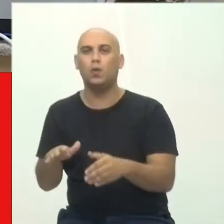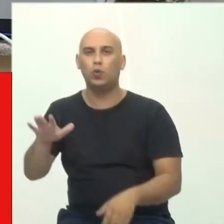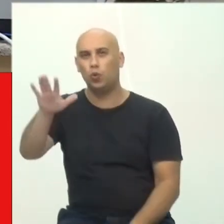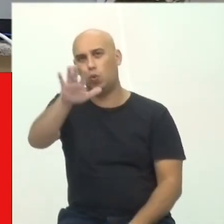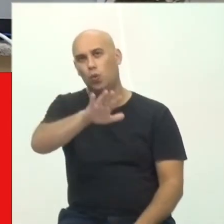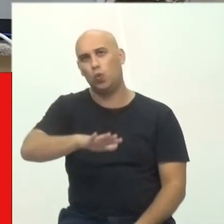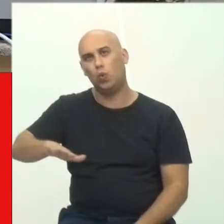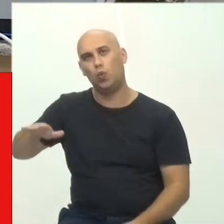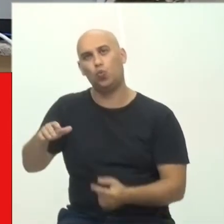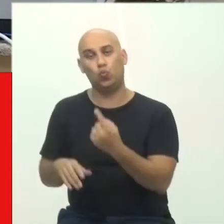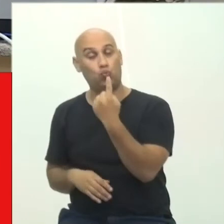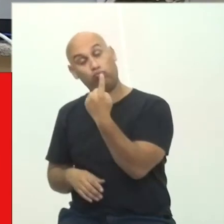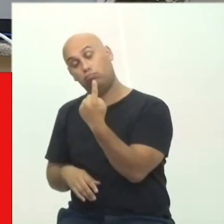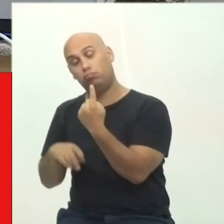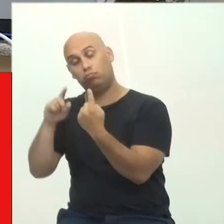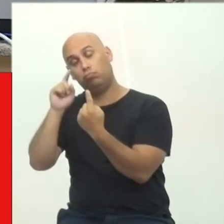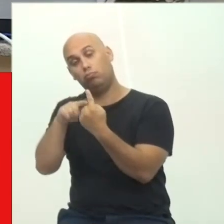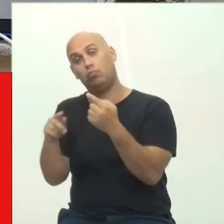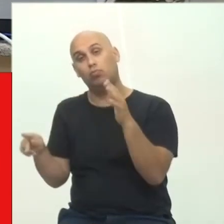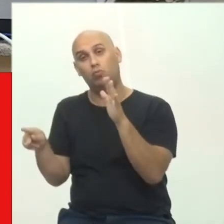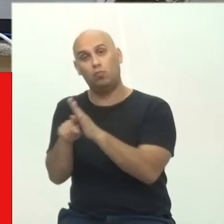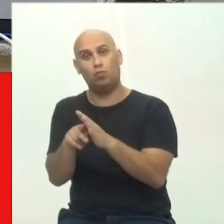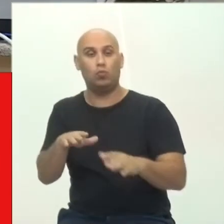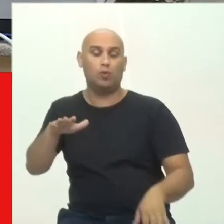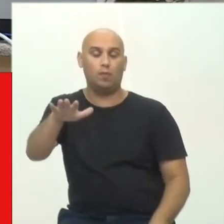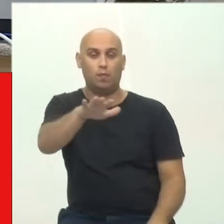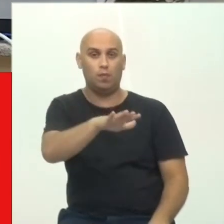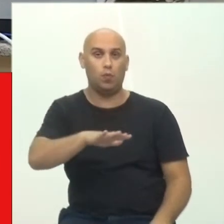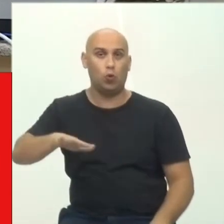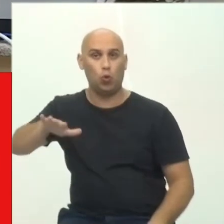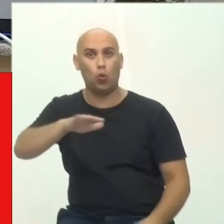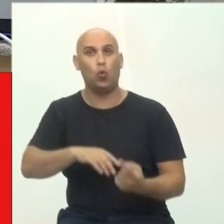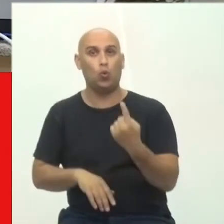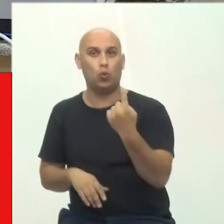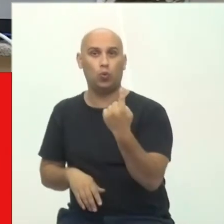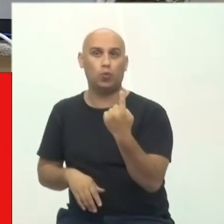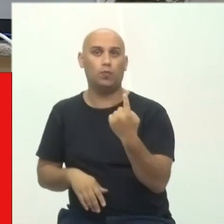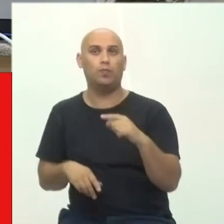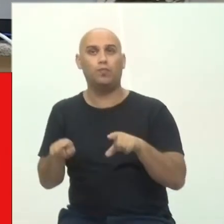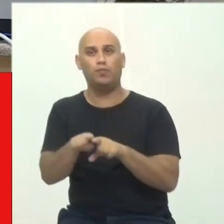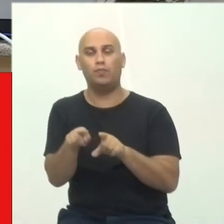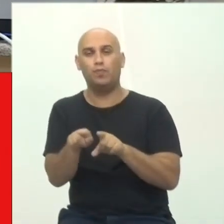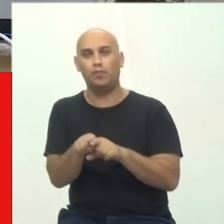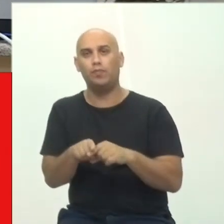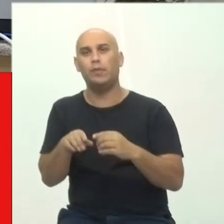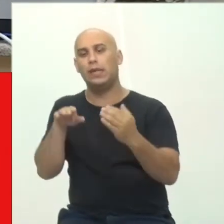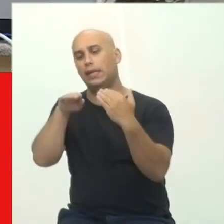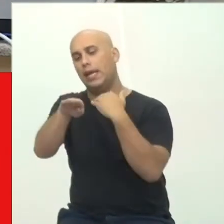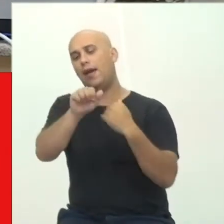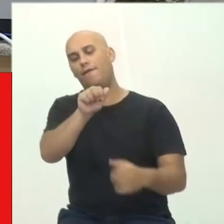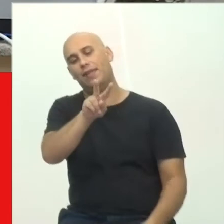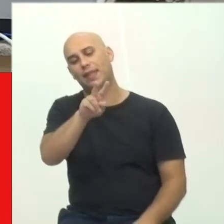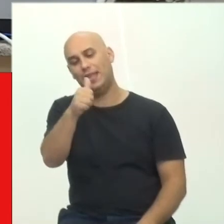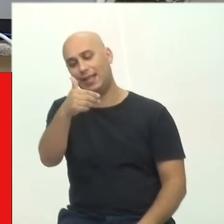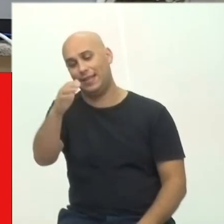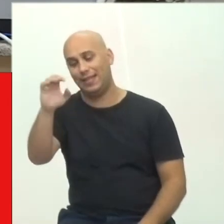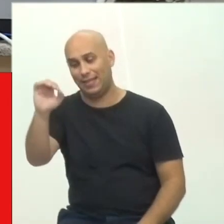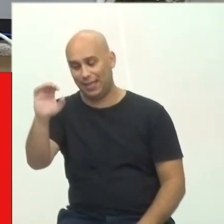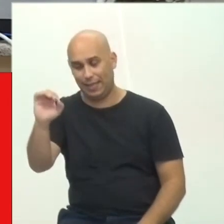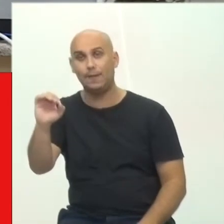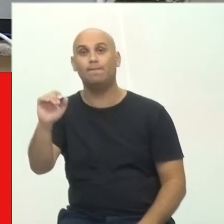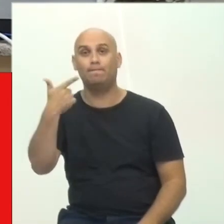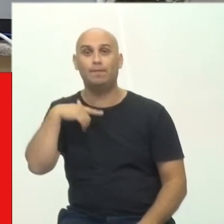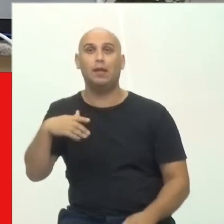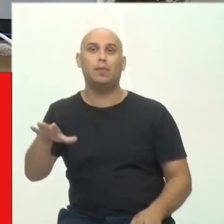não como apenas um ambiente único, não só a via artéria, como falou o Juarez, mas para contemplar a